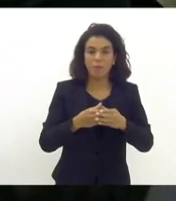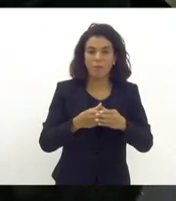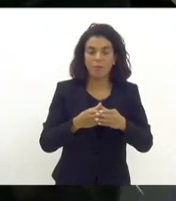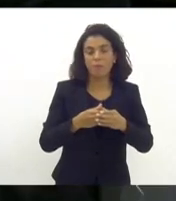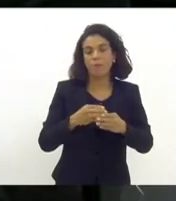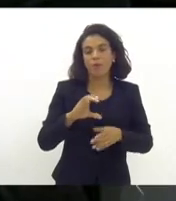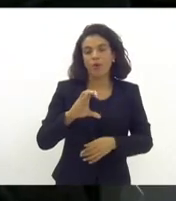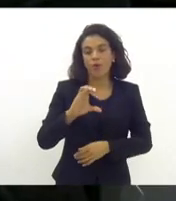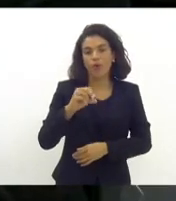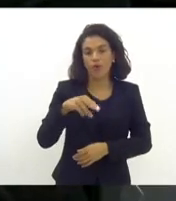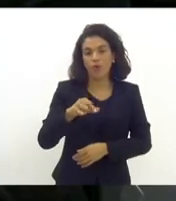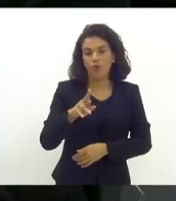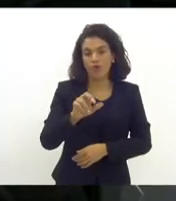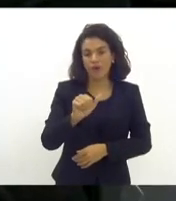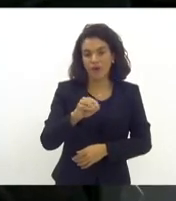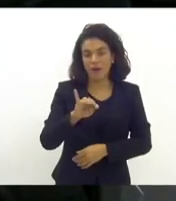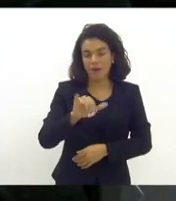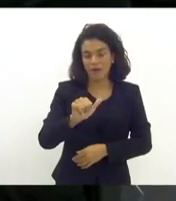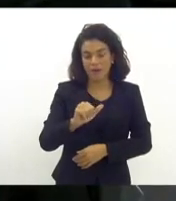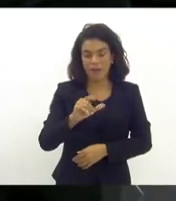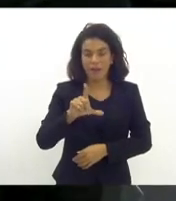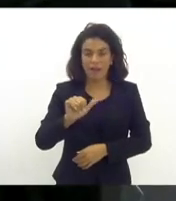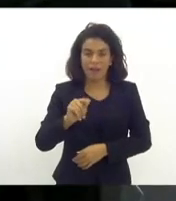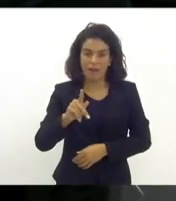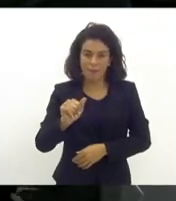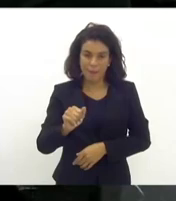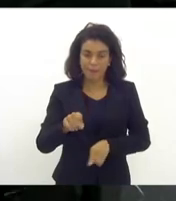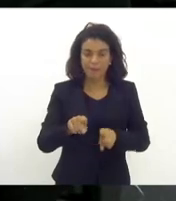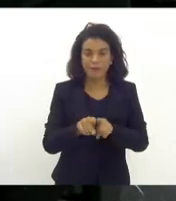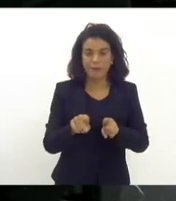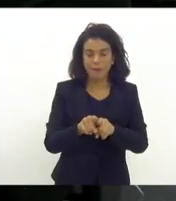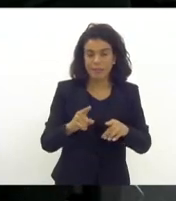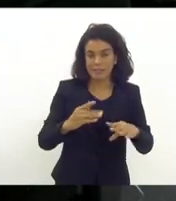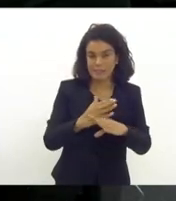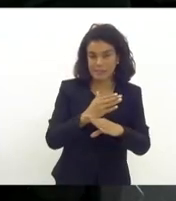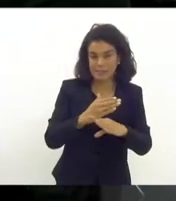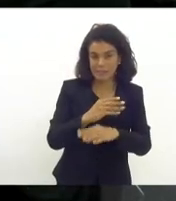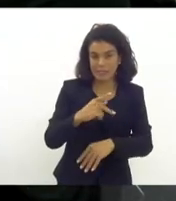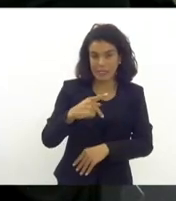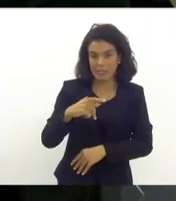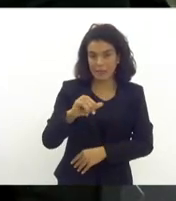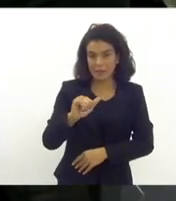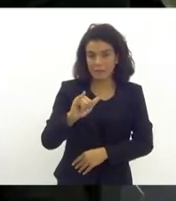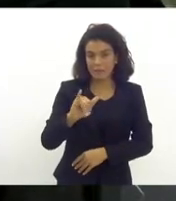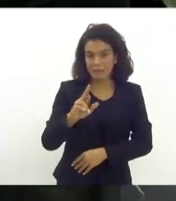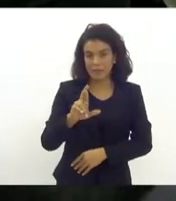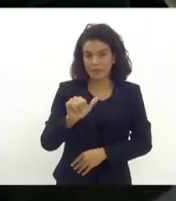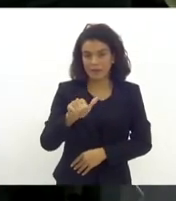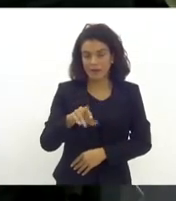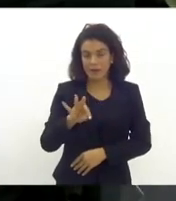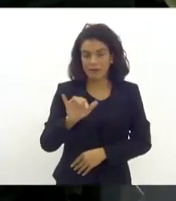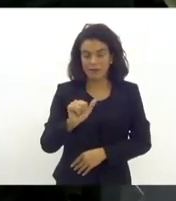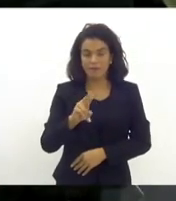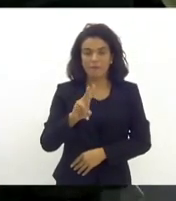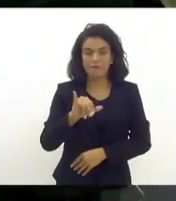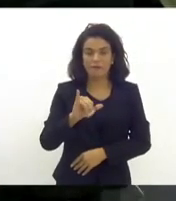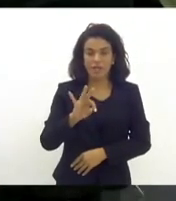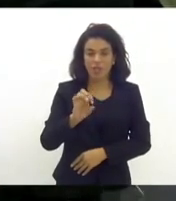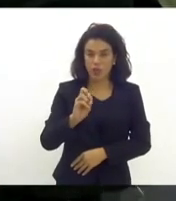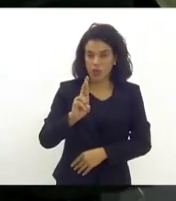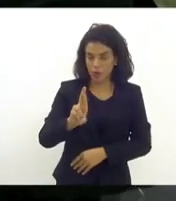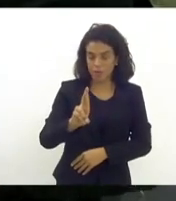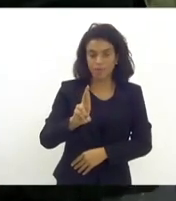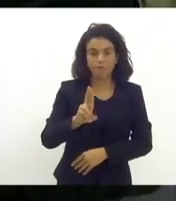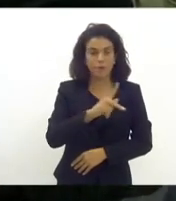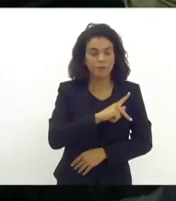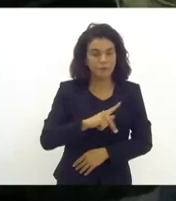Victor bellar da camisa 7 e da cidade de pirata Victor Cabral diretor da